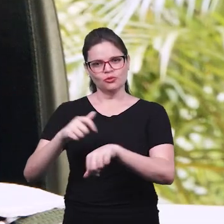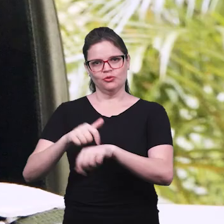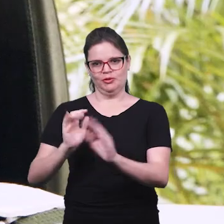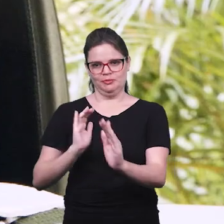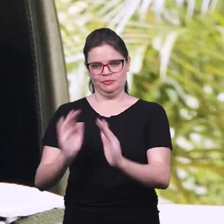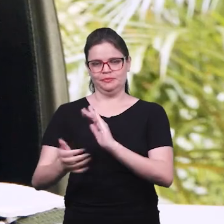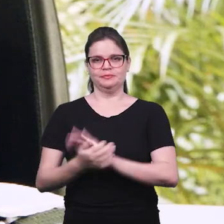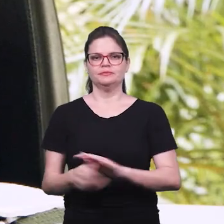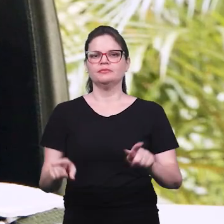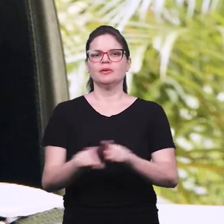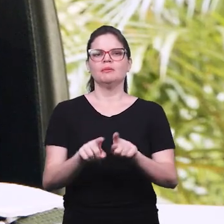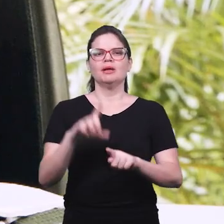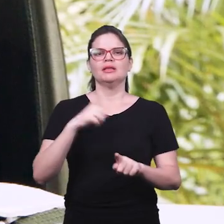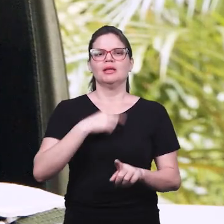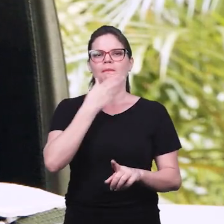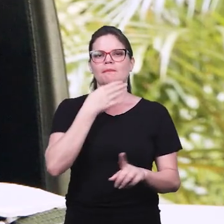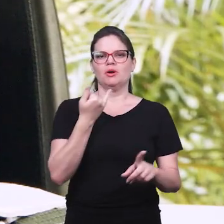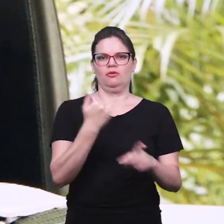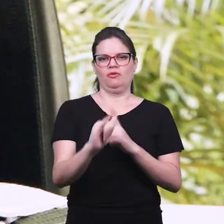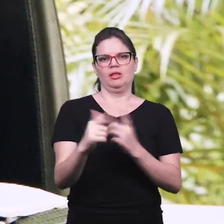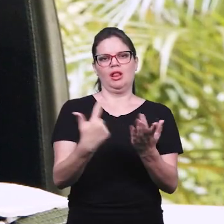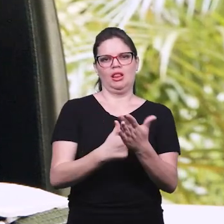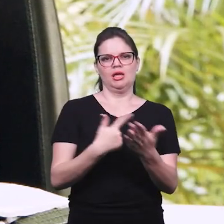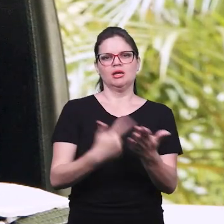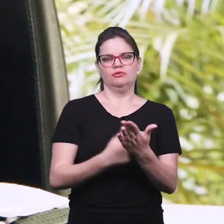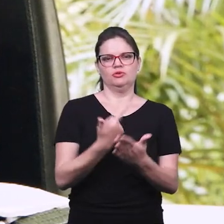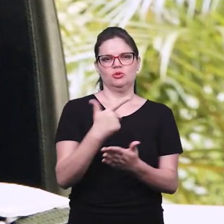nós vemos profetas menores. Oséias